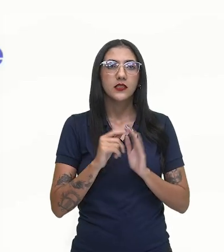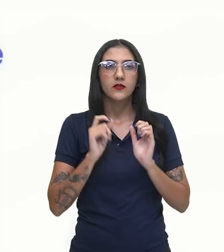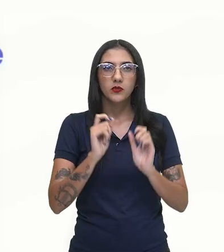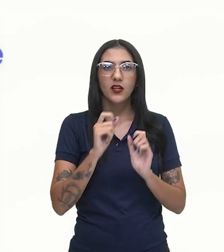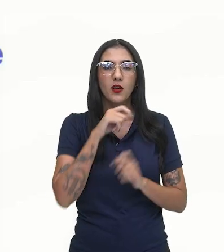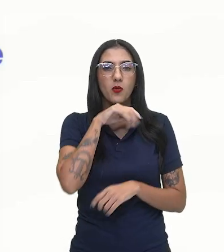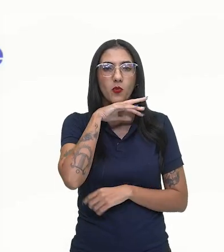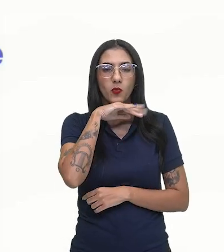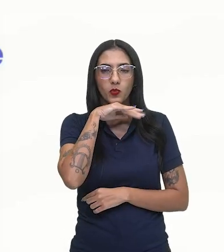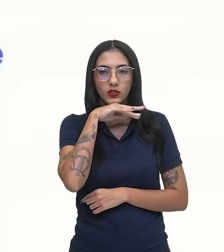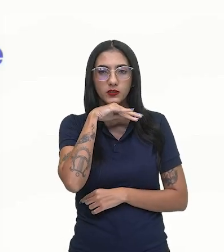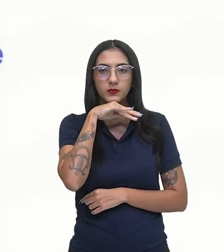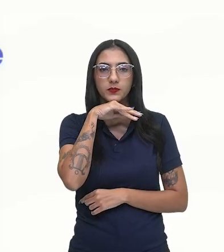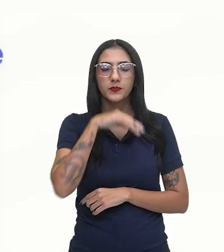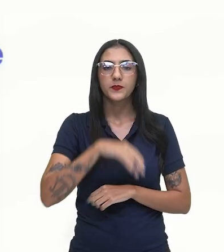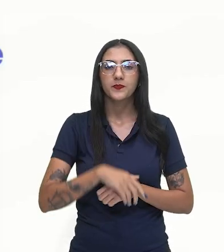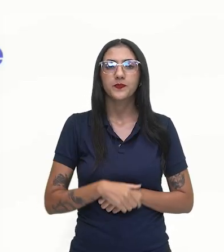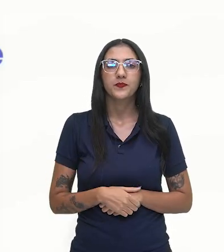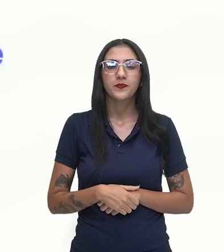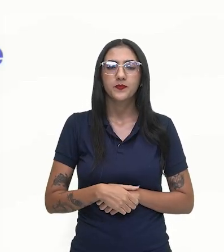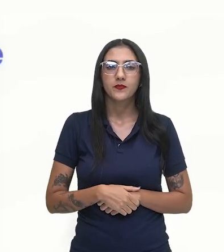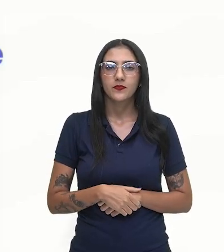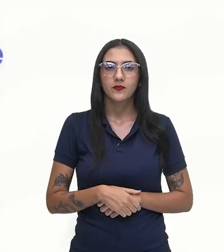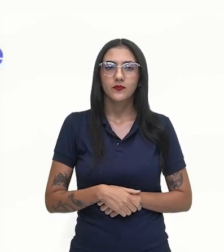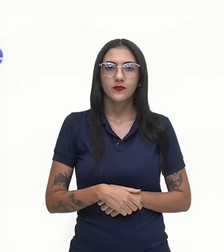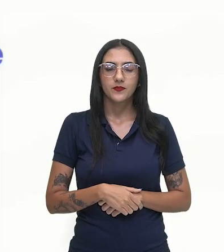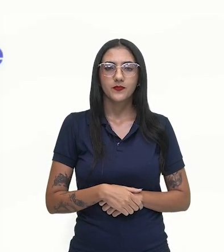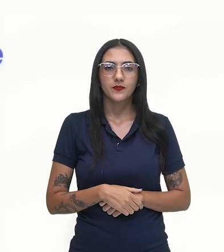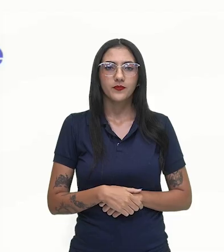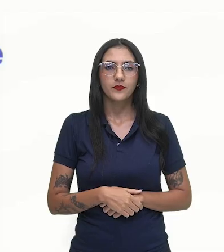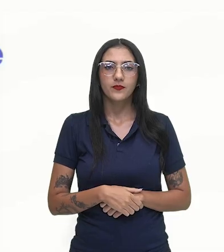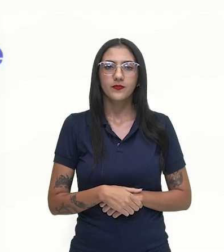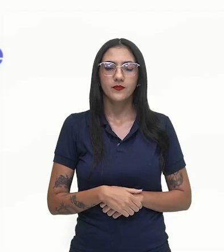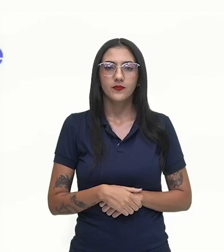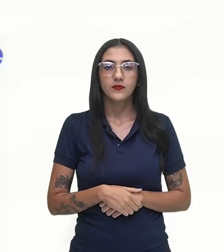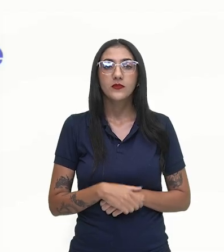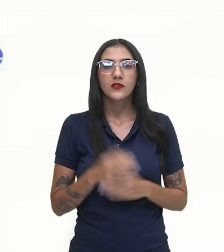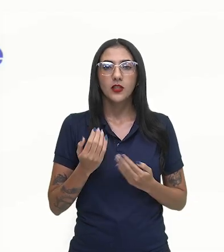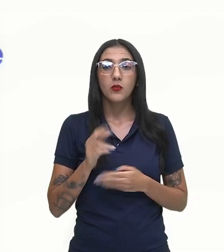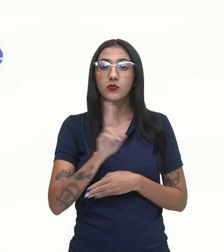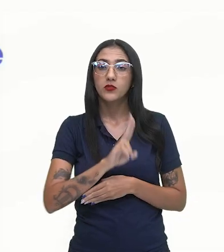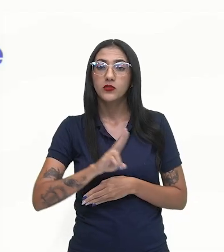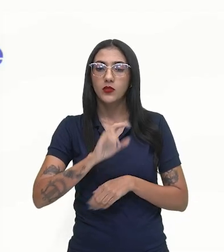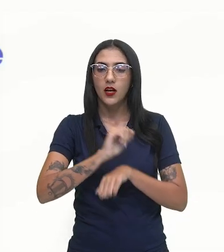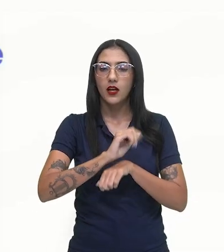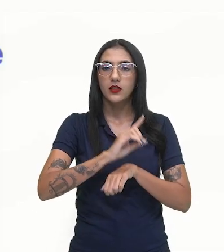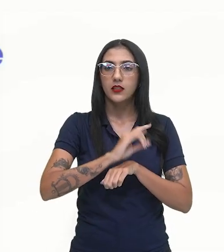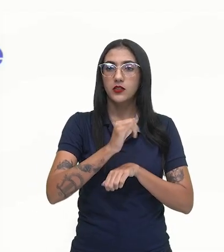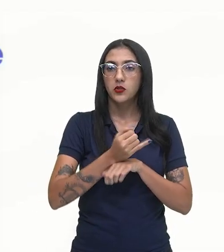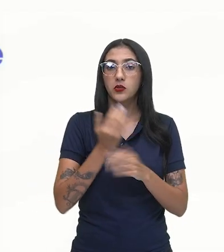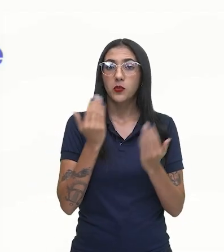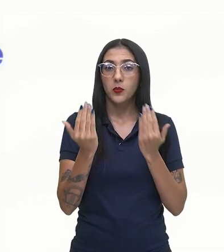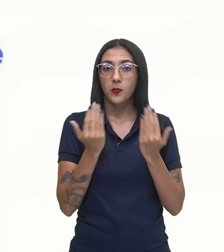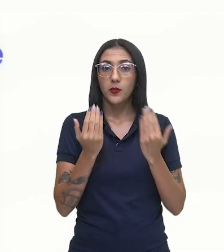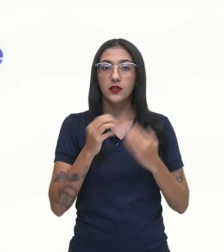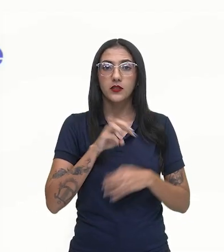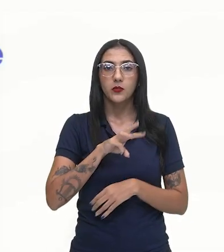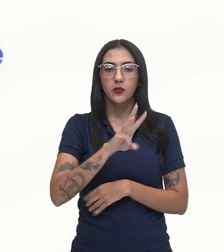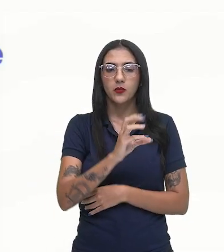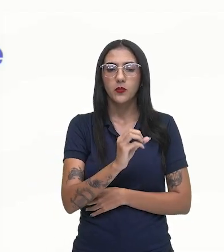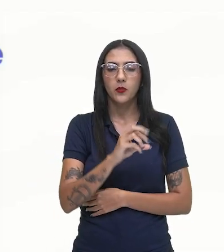que é o oposto de bom, né? Bad, ruim. O comparativo dele é worse